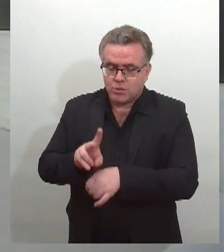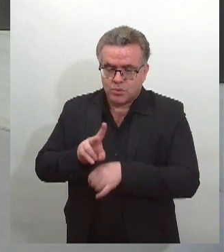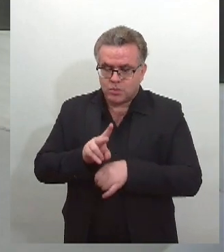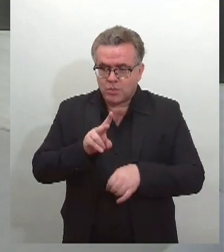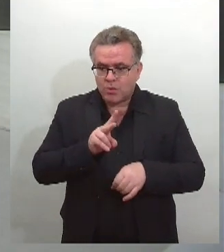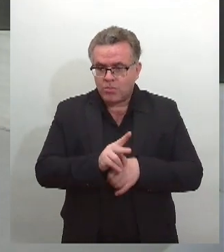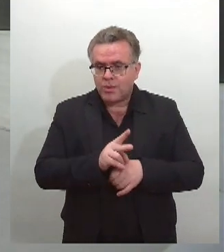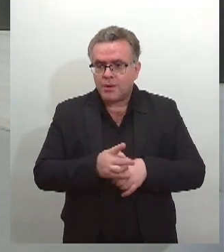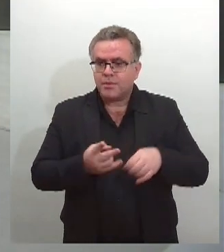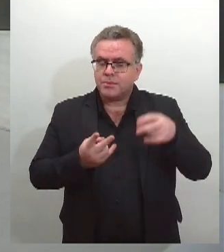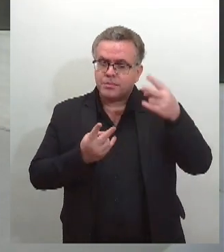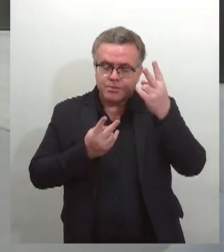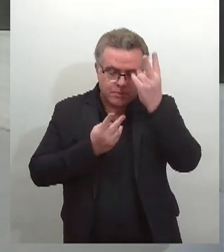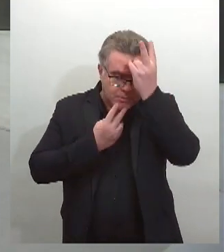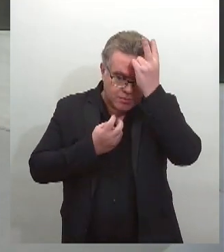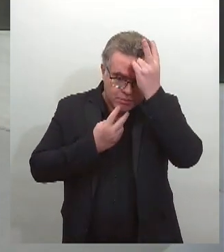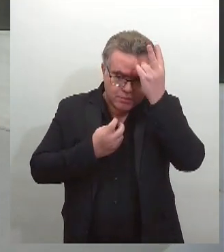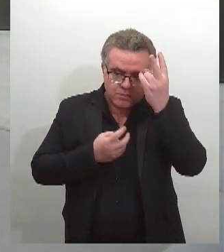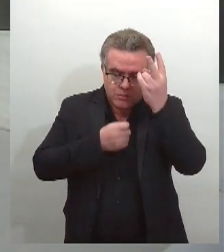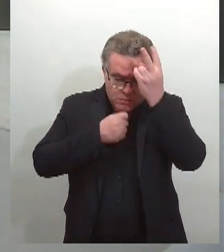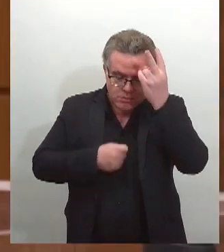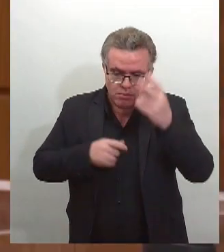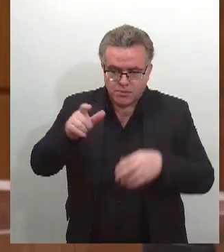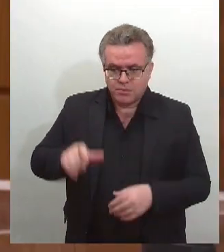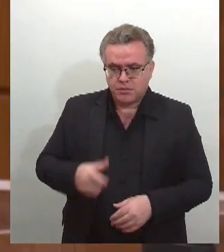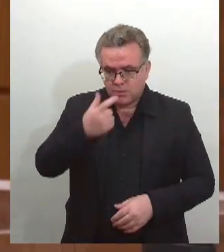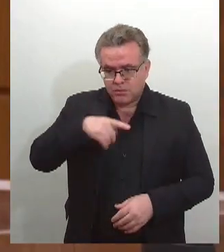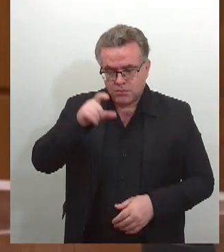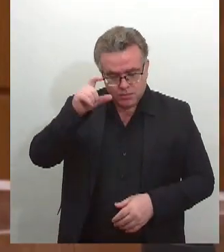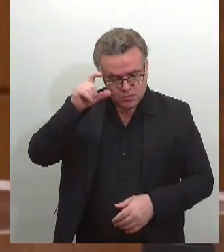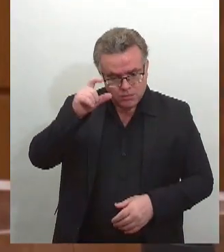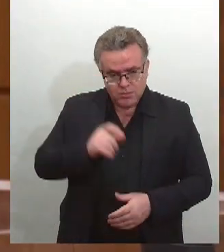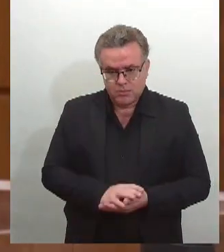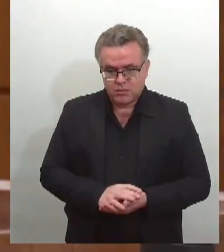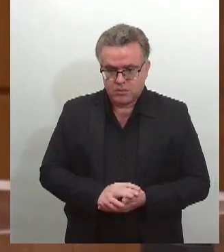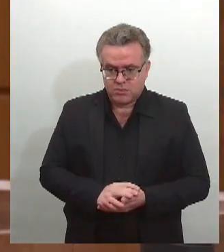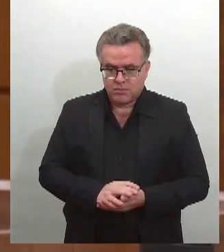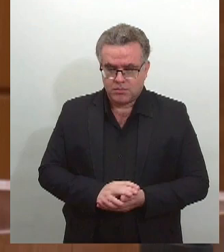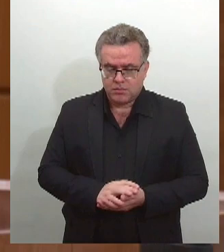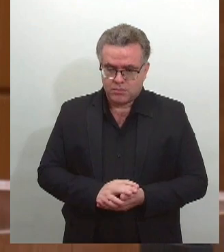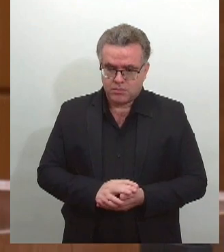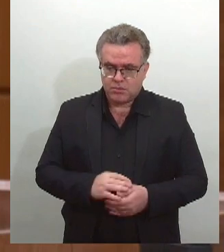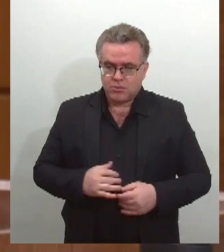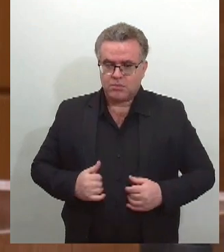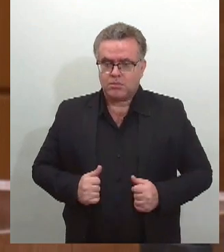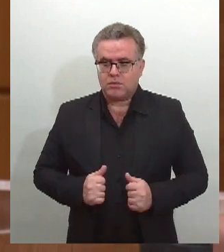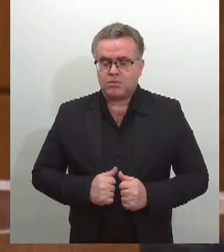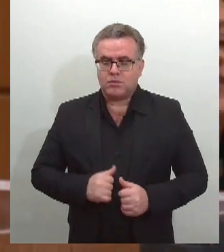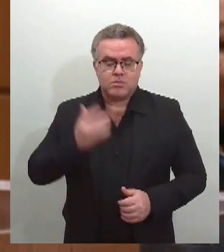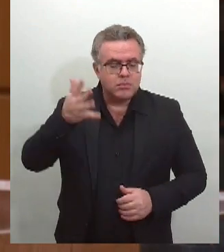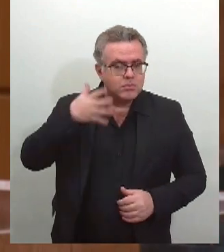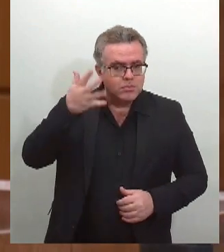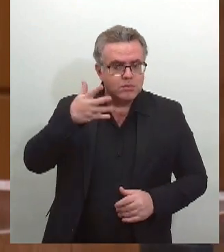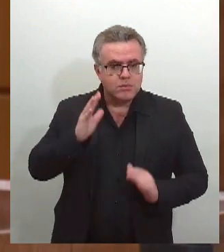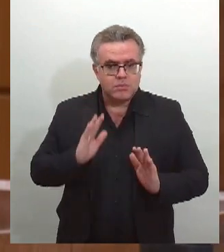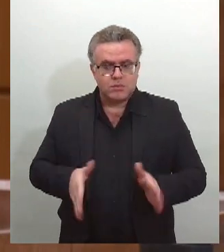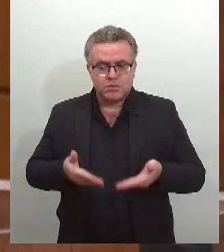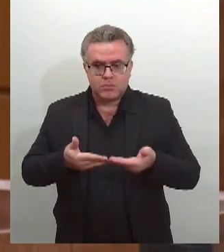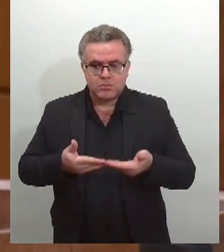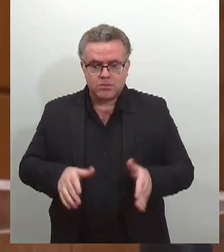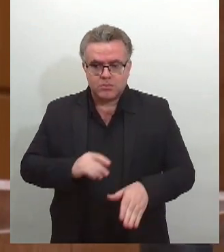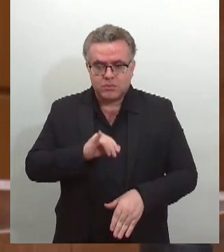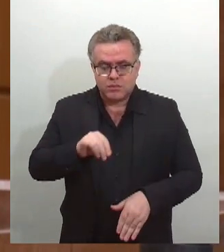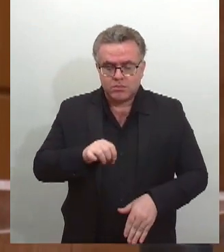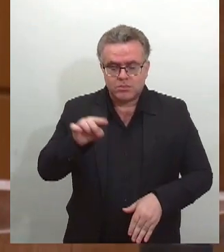foi do deputado estadual Geórgio Passos. O ciclo de palestra foi aberto por José Everton